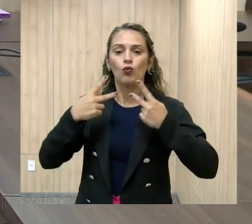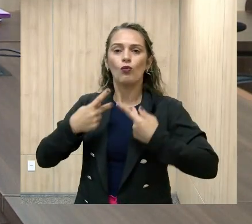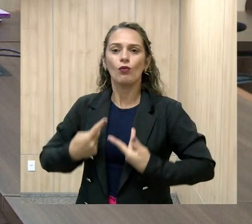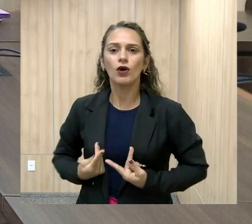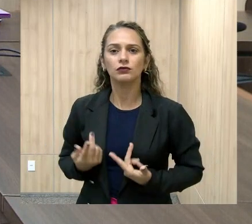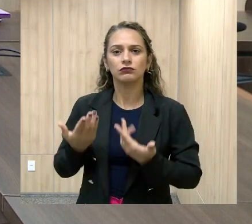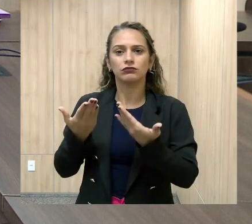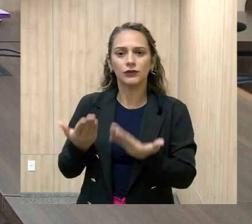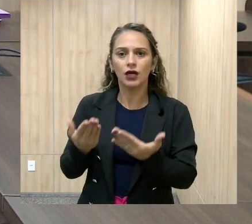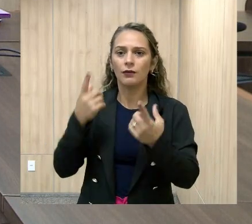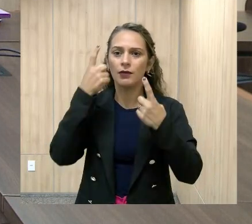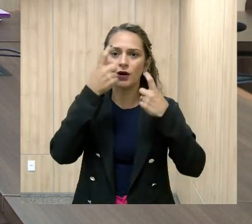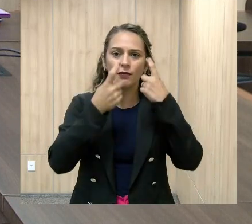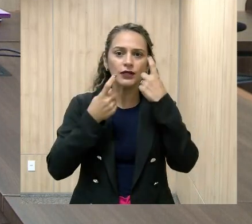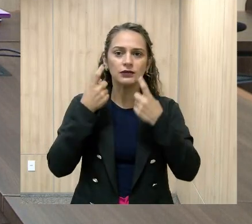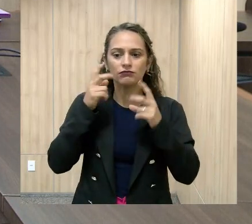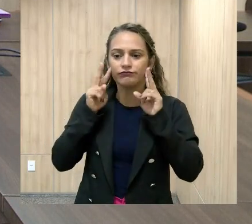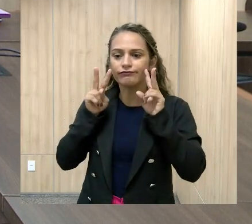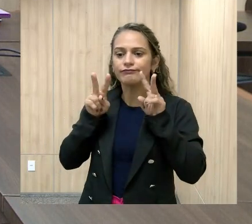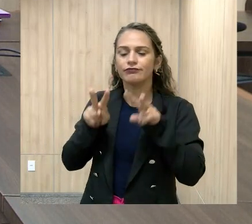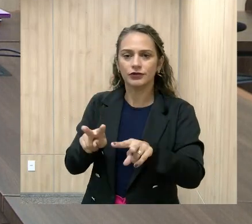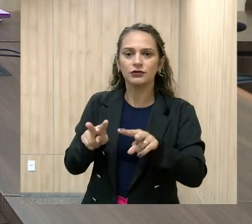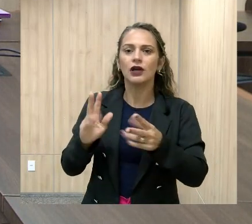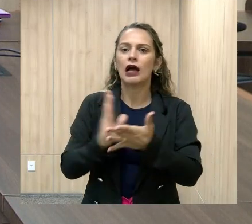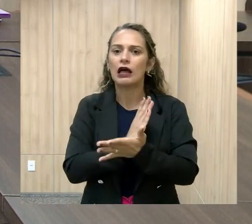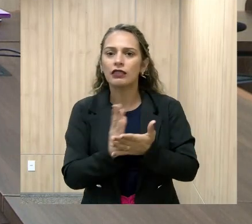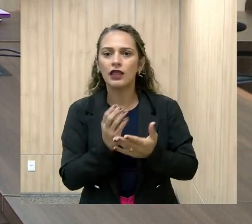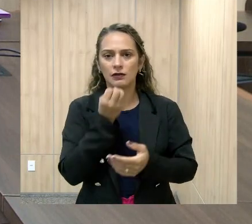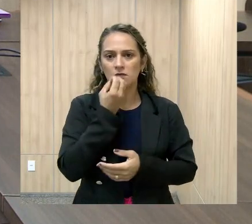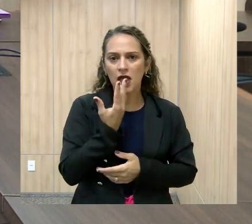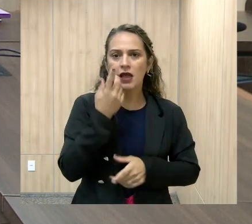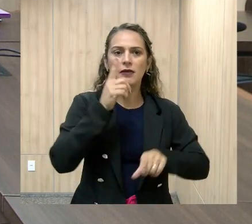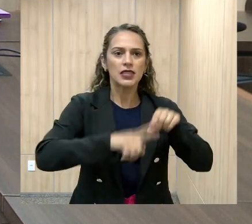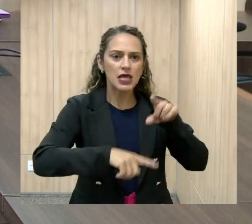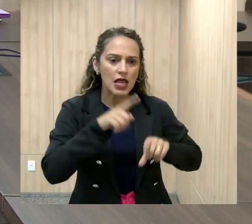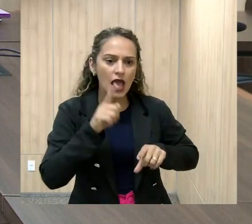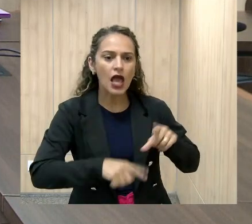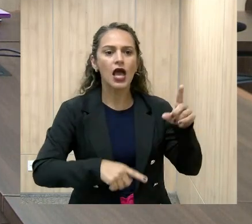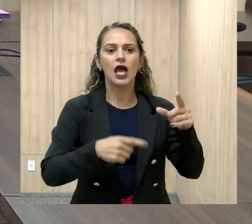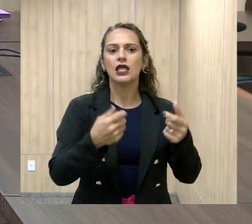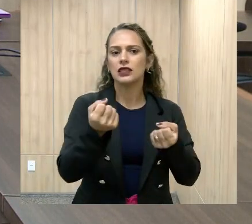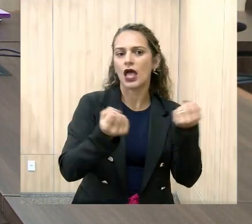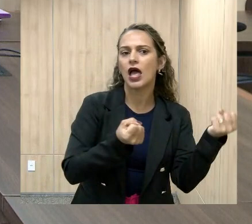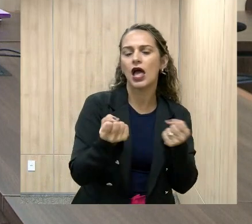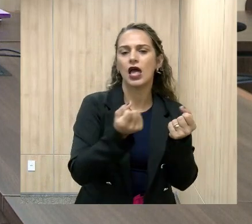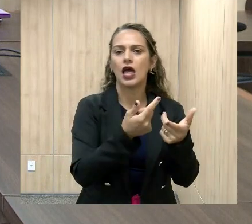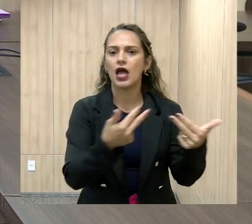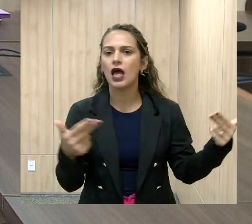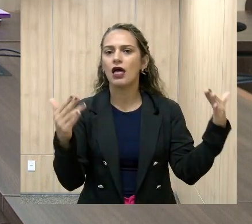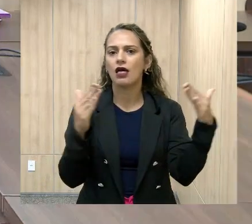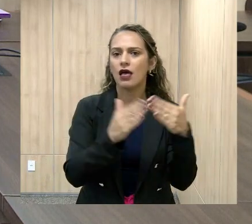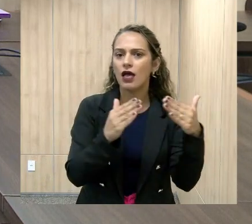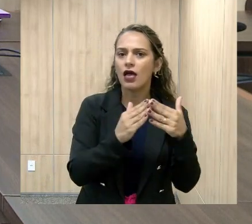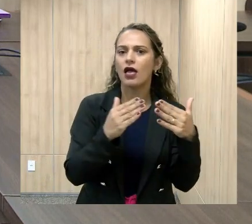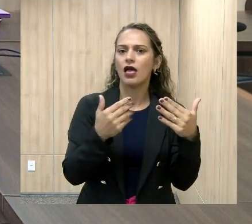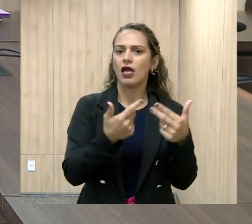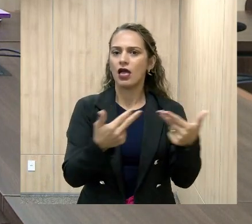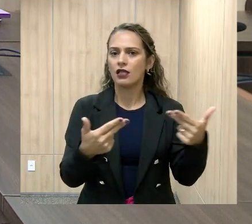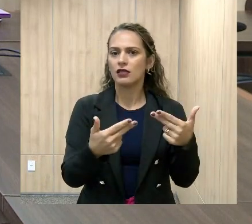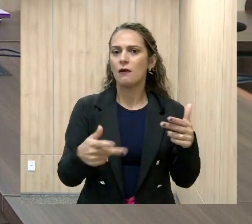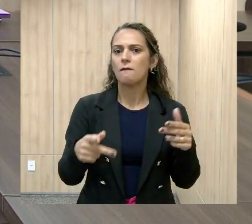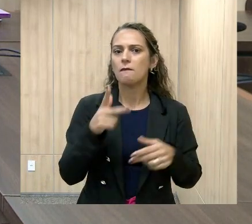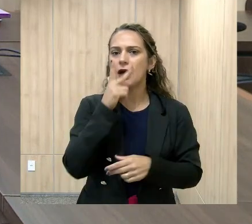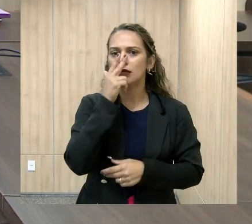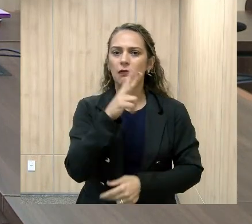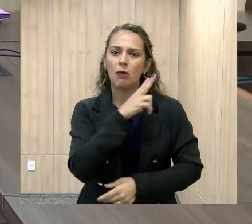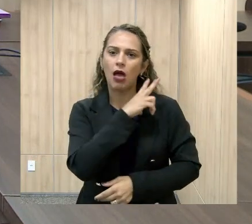né Nós temos uma preocupação às vezes com bem Bens Materiais às vezes com situação